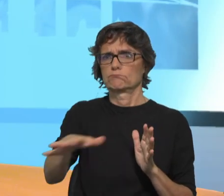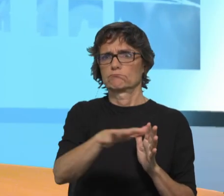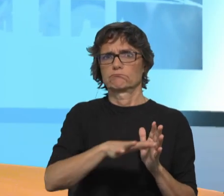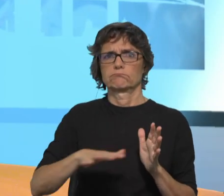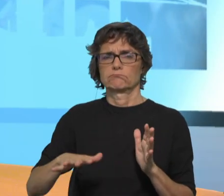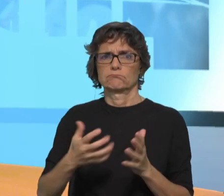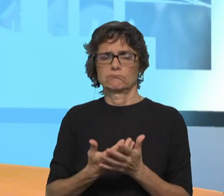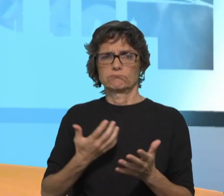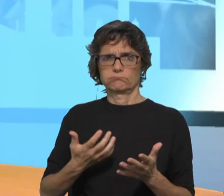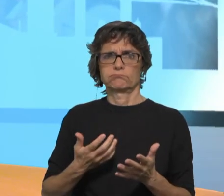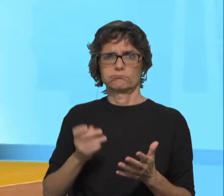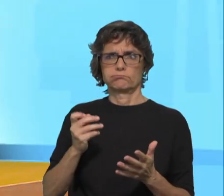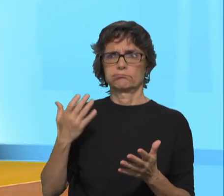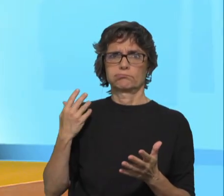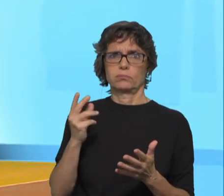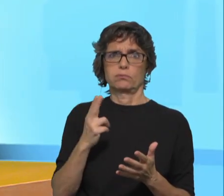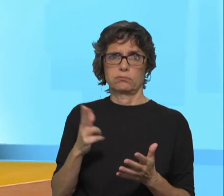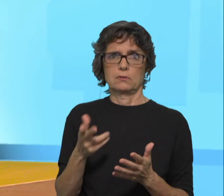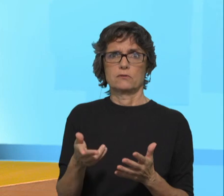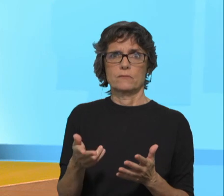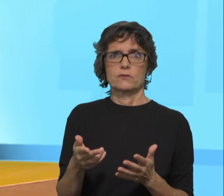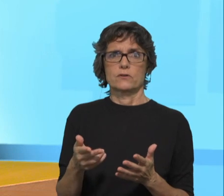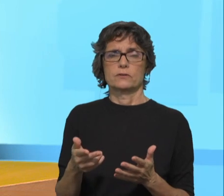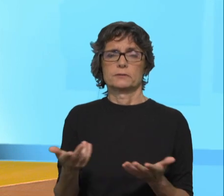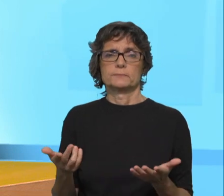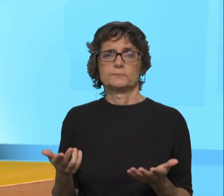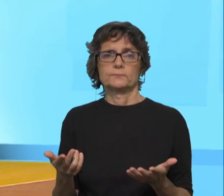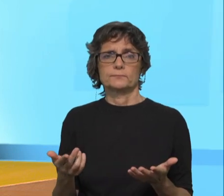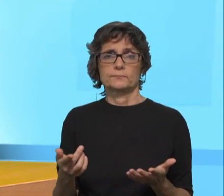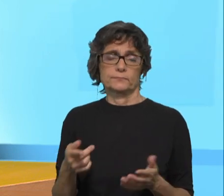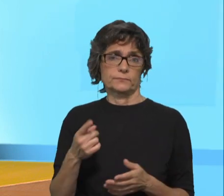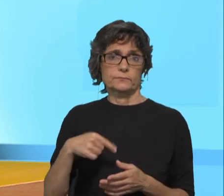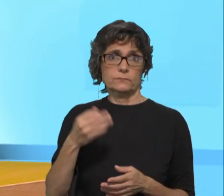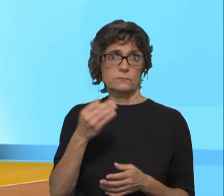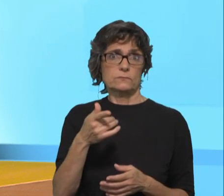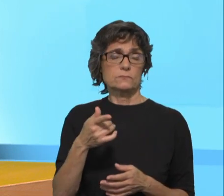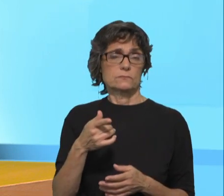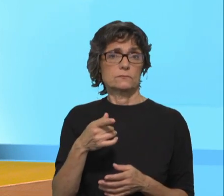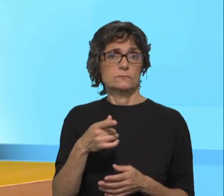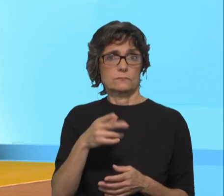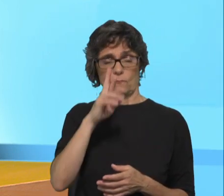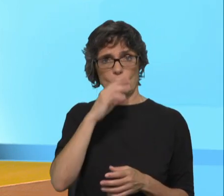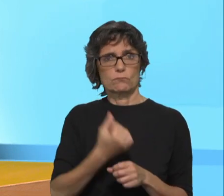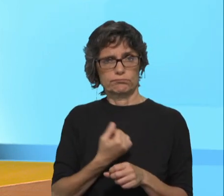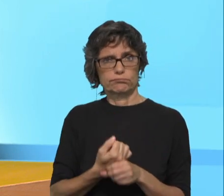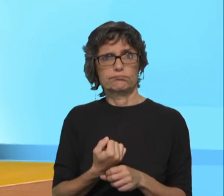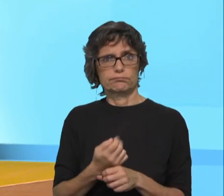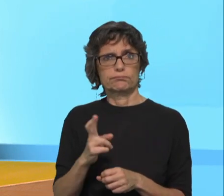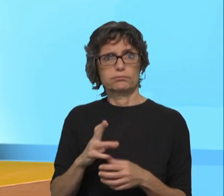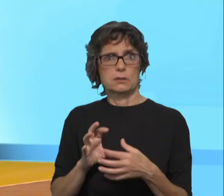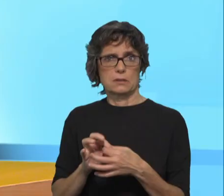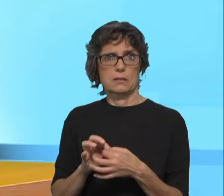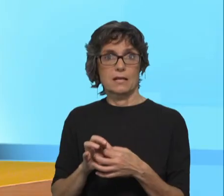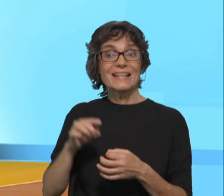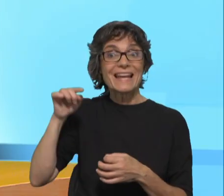que as Dioceses de Portugal tiveram, aqui no caso a Diocese do Porto teve, fez com que